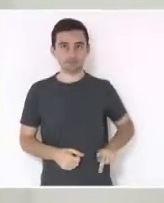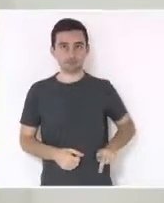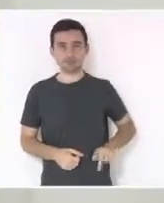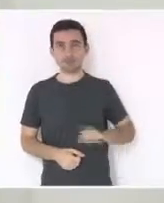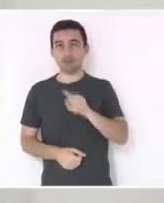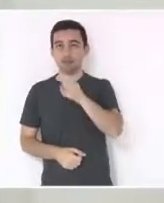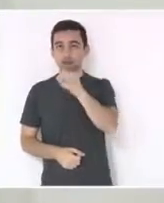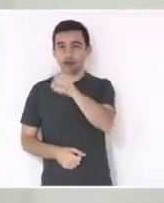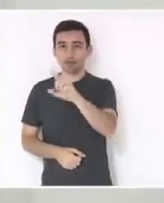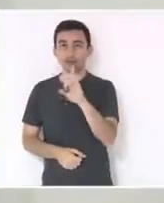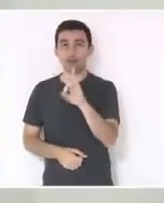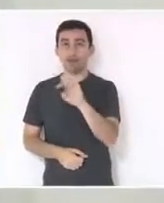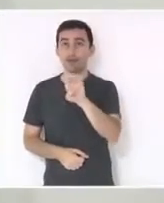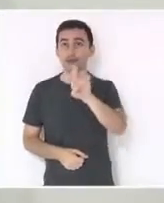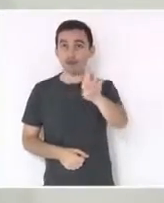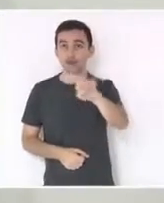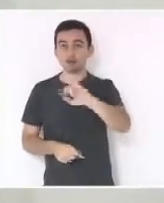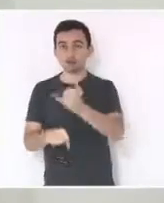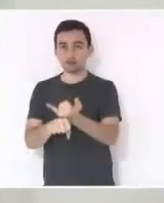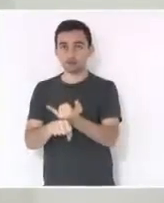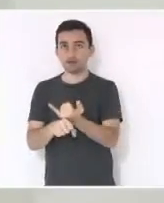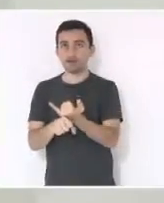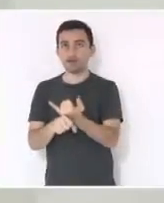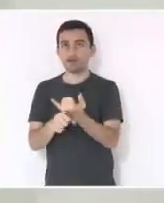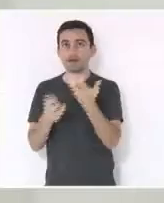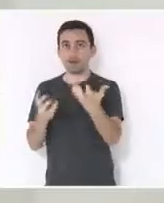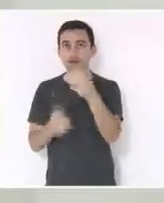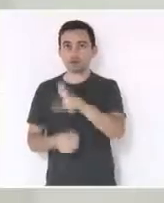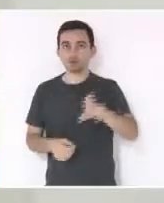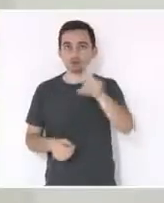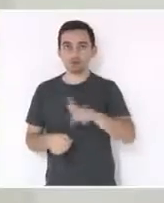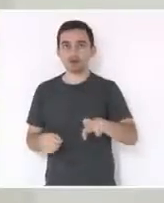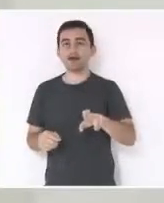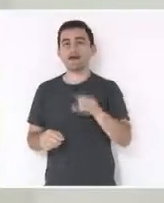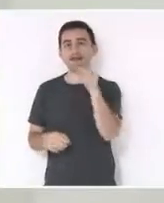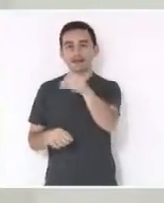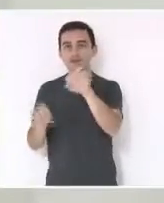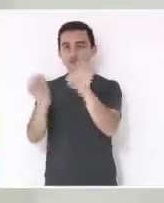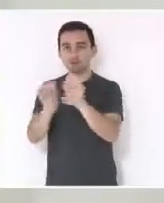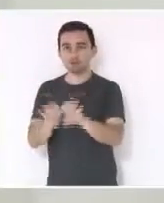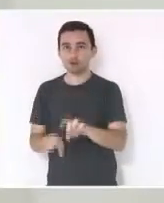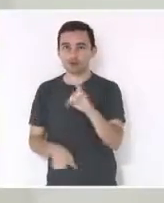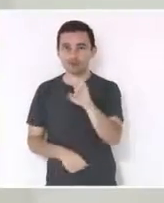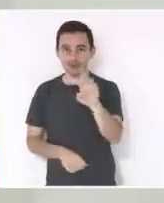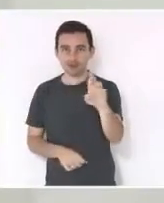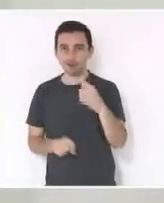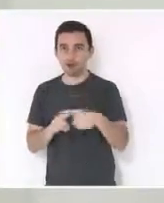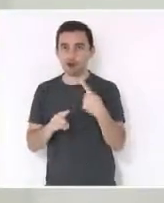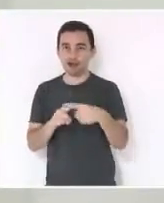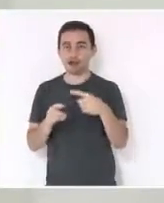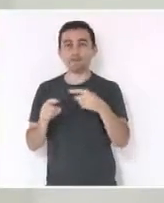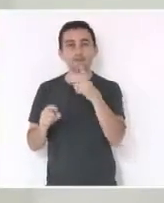vamos utilizar a estrutura da dr enquanto ela existe que me parece que ela ela está murchando a cada dia que passa